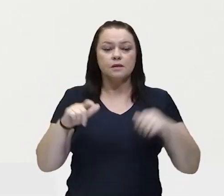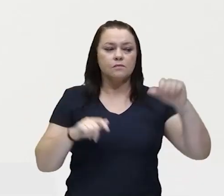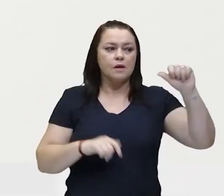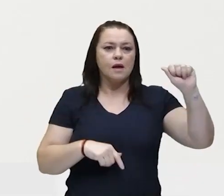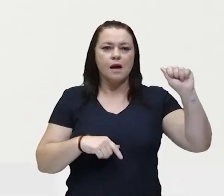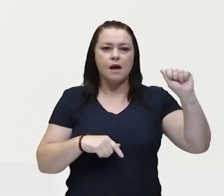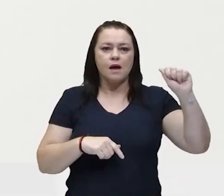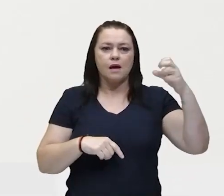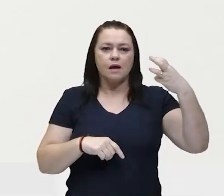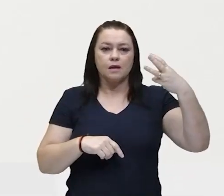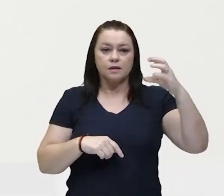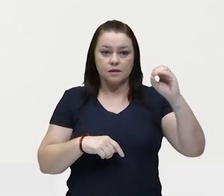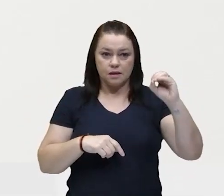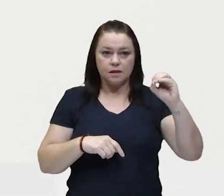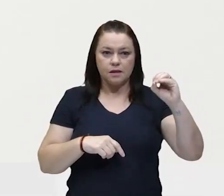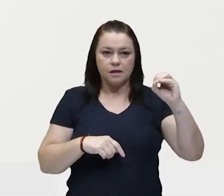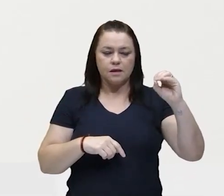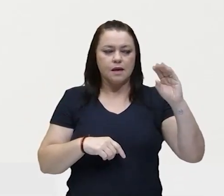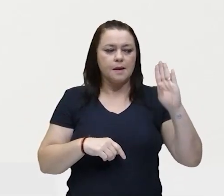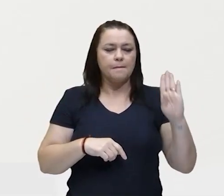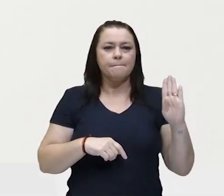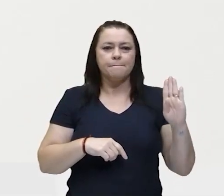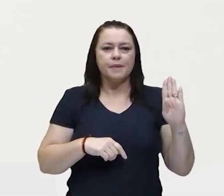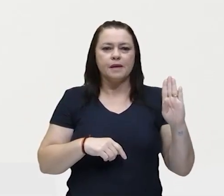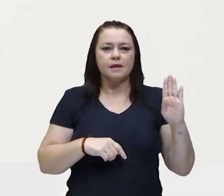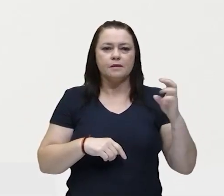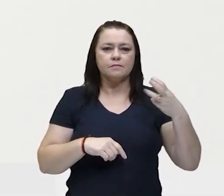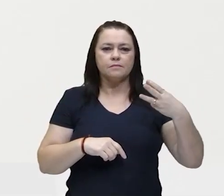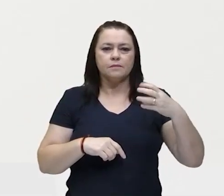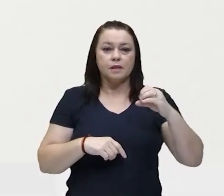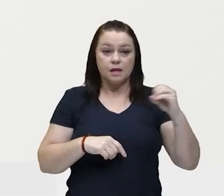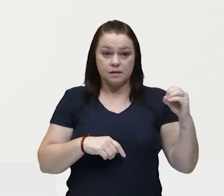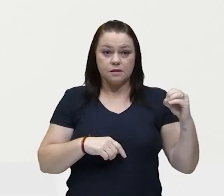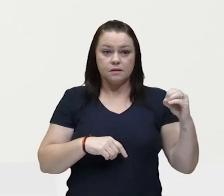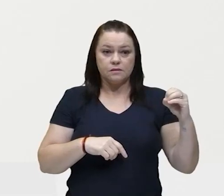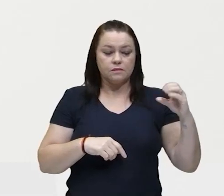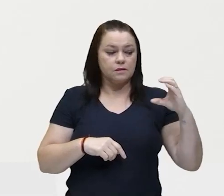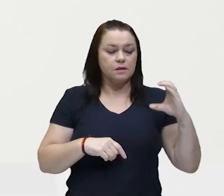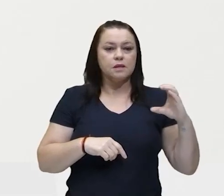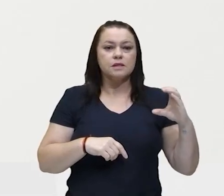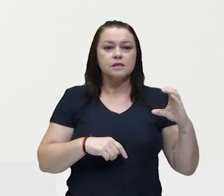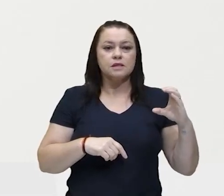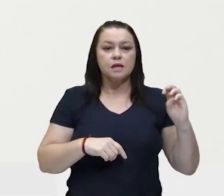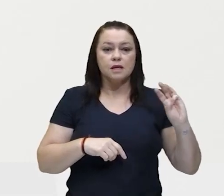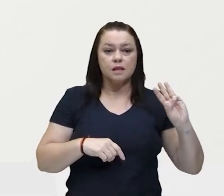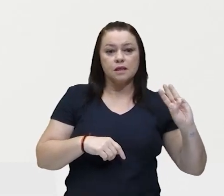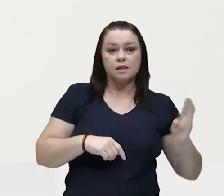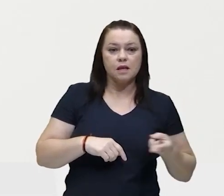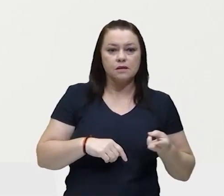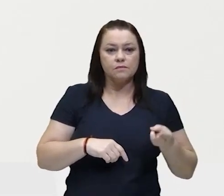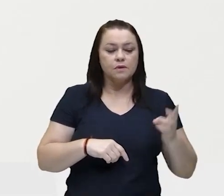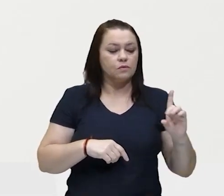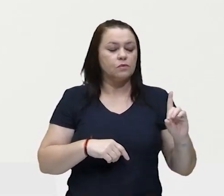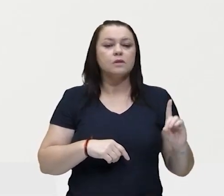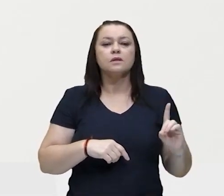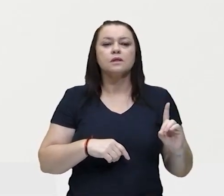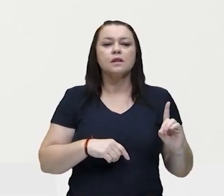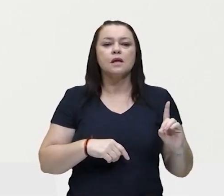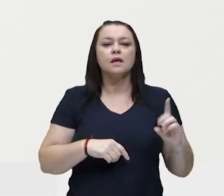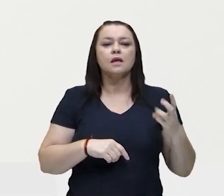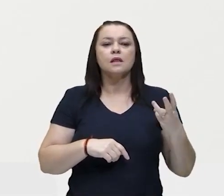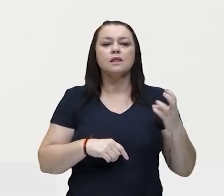Letra B, 300 mililitros. Letra C, 3.000 mililitros. Ou letra D,